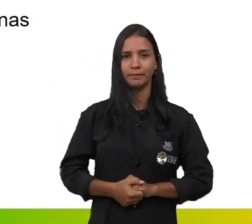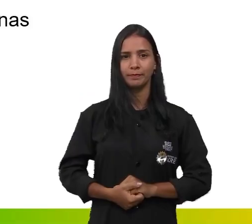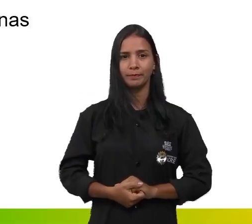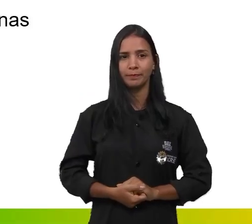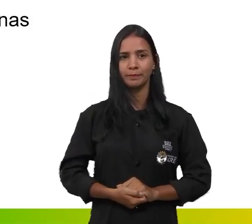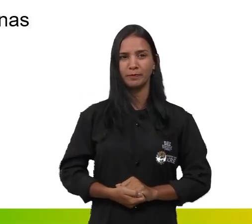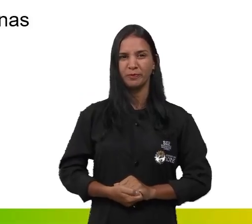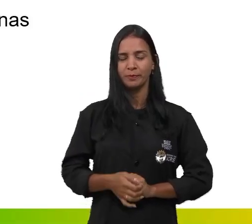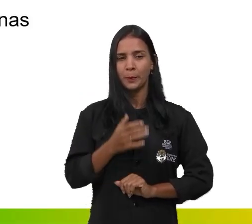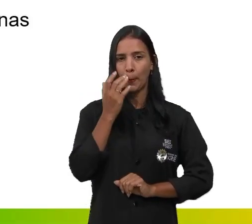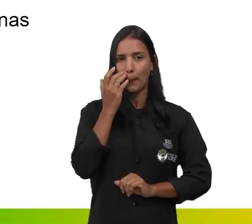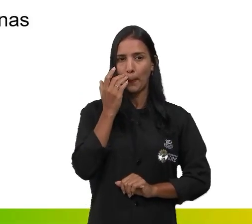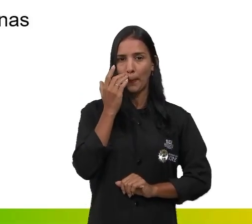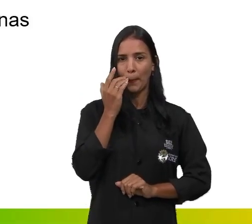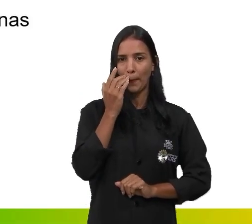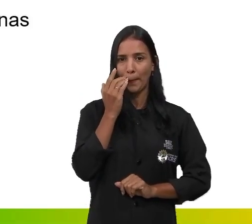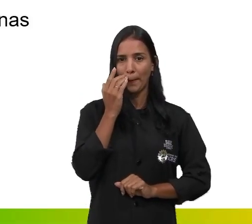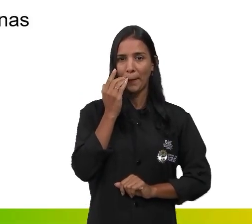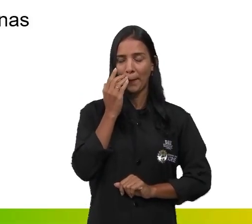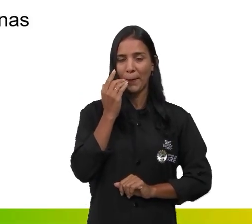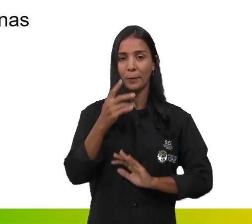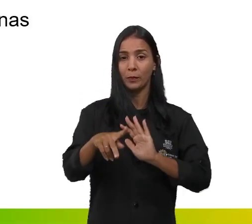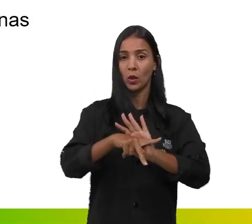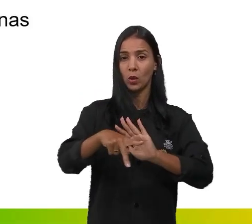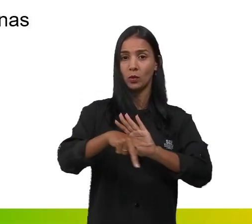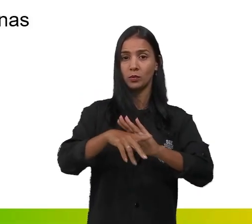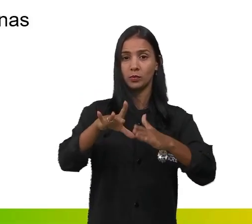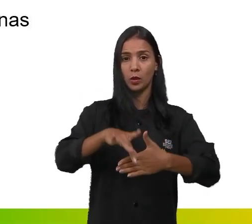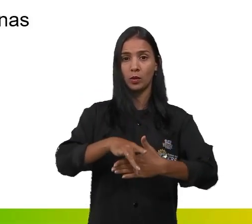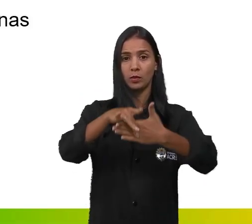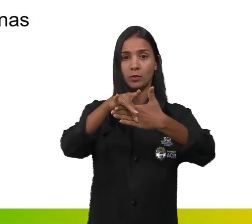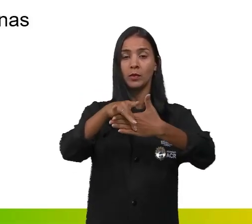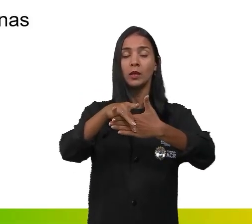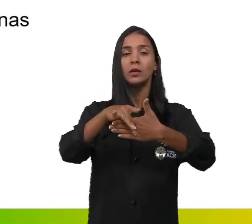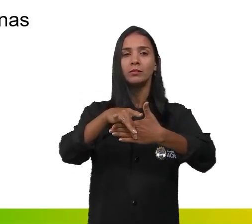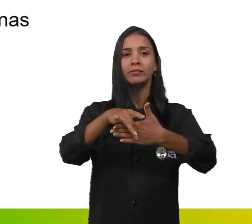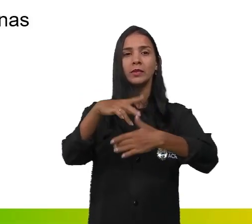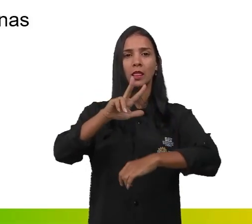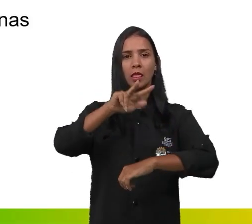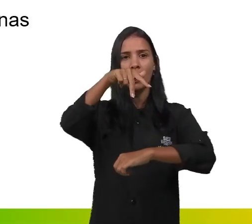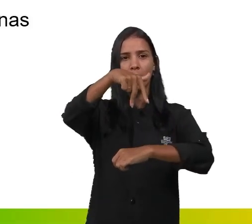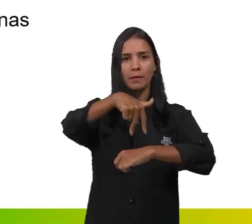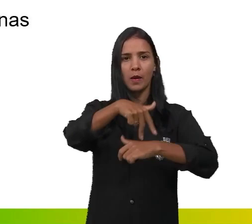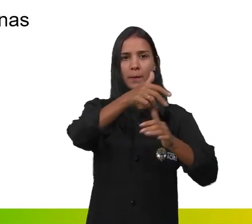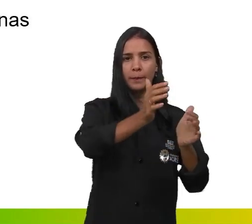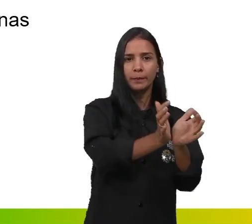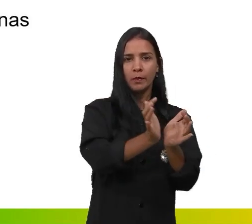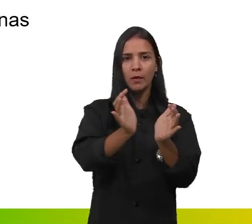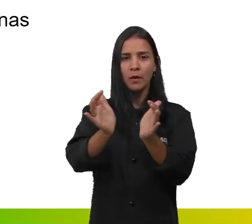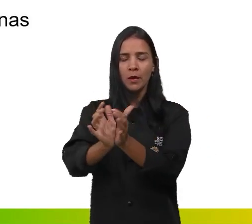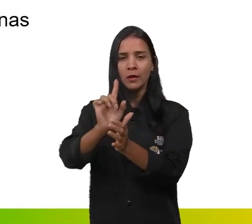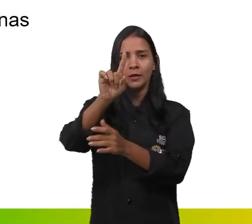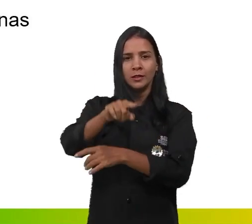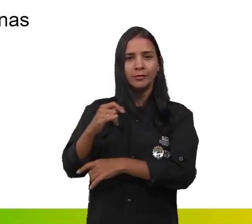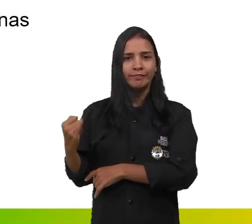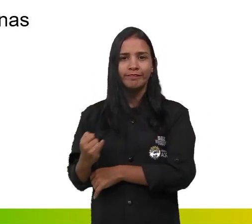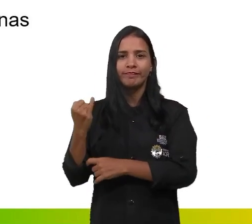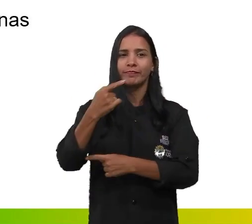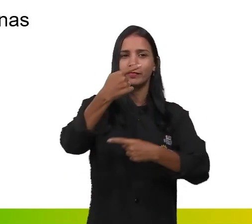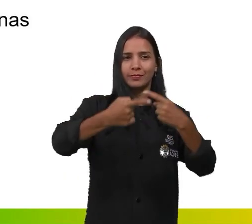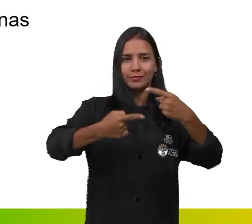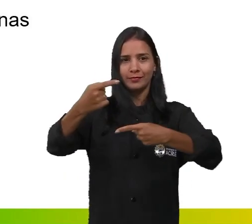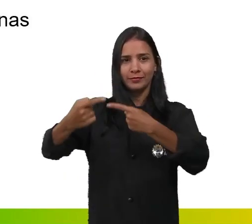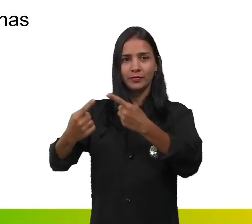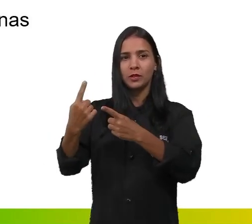próprio protagonismo desses grupos é uma fonte fundamental para a discussão. Figuras como a